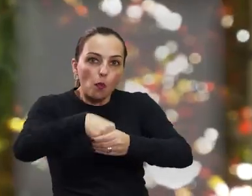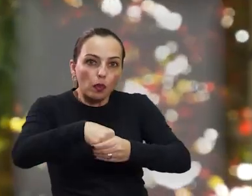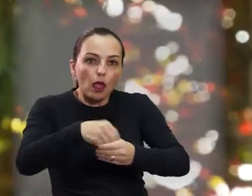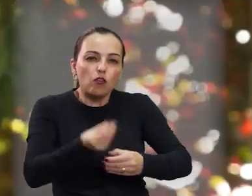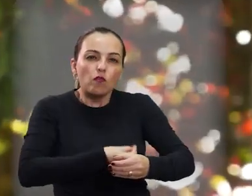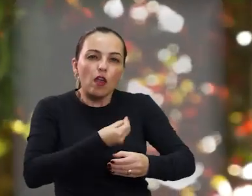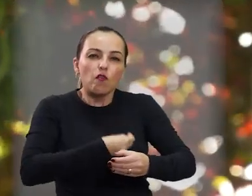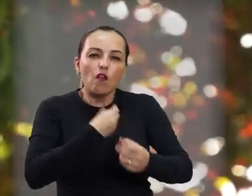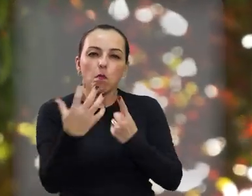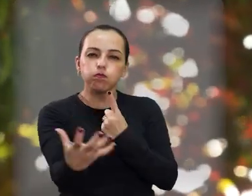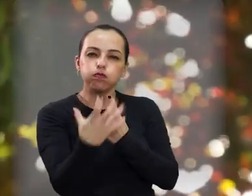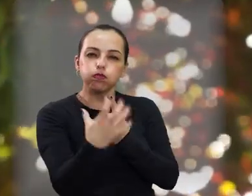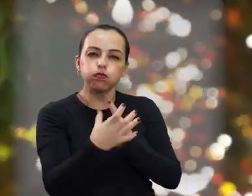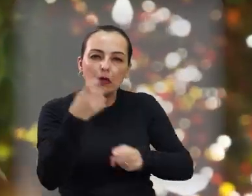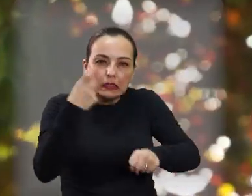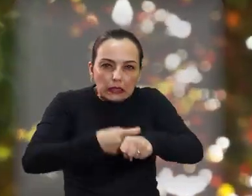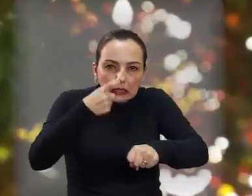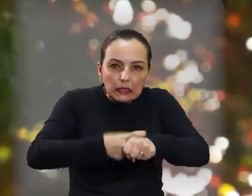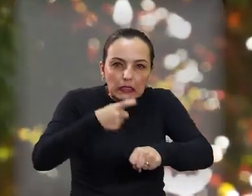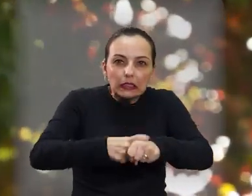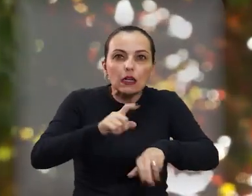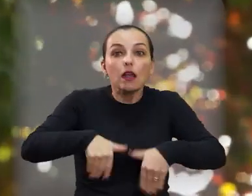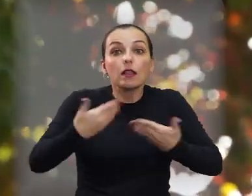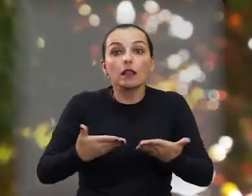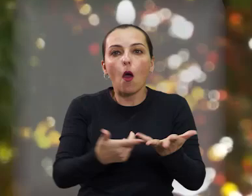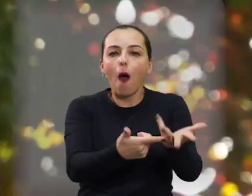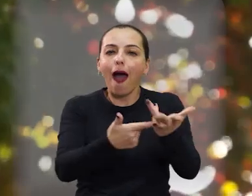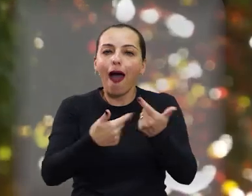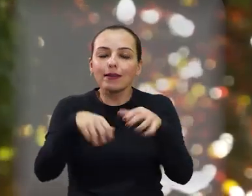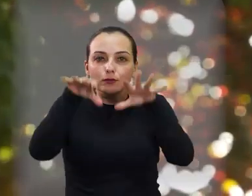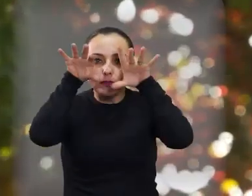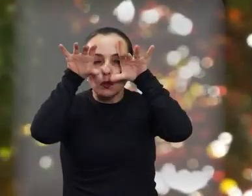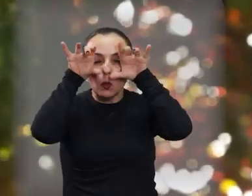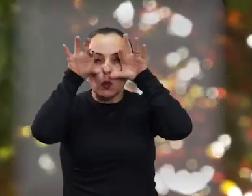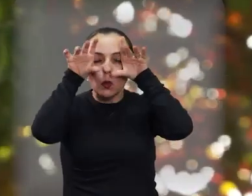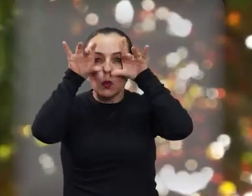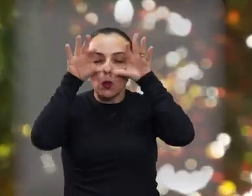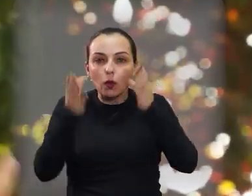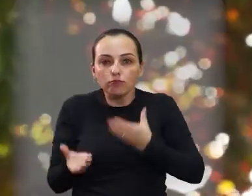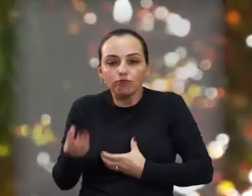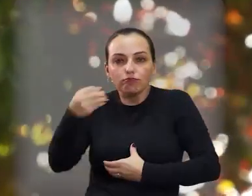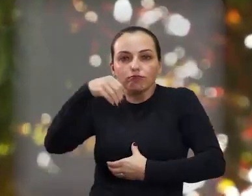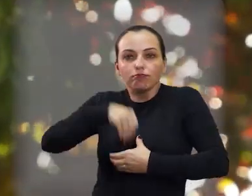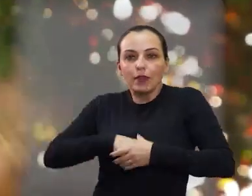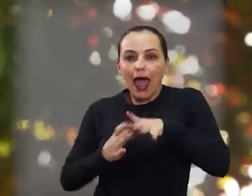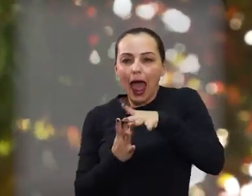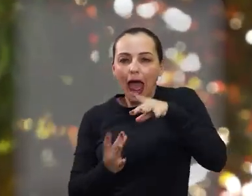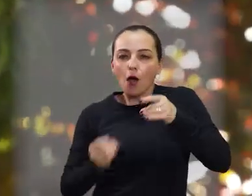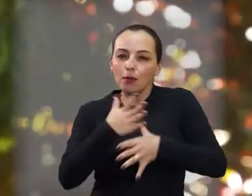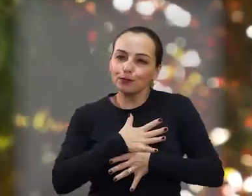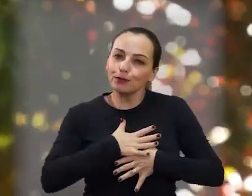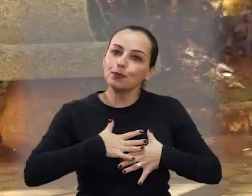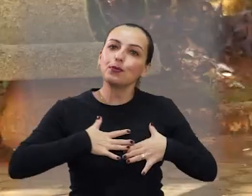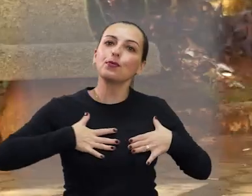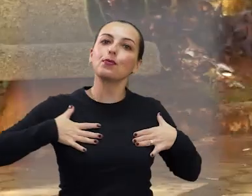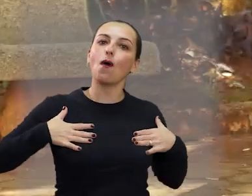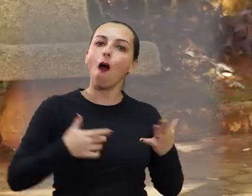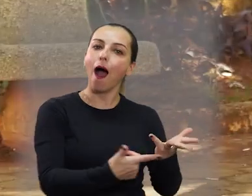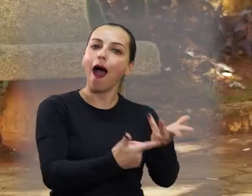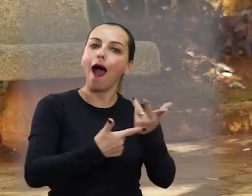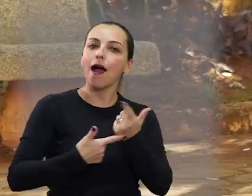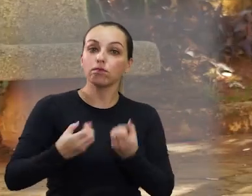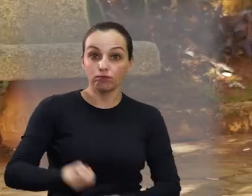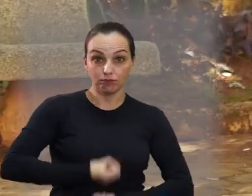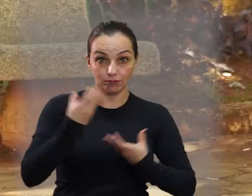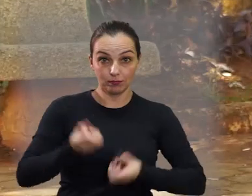Acho que a sociedade que a gente vive é uma sociedade que endurece muito a gente. E a arte é aquilo que dá o brilho nos olhos, que desperta a